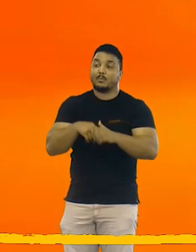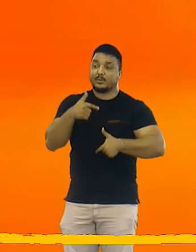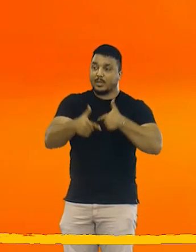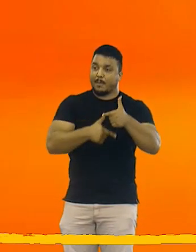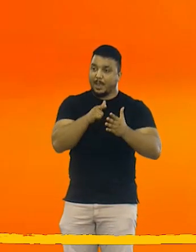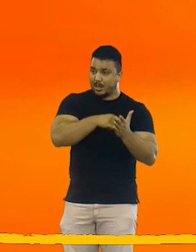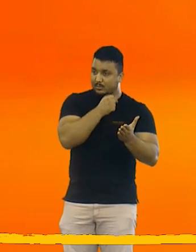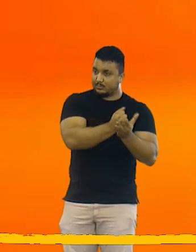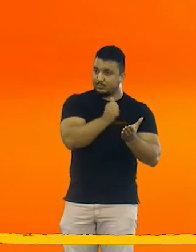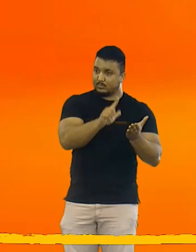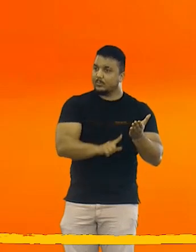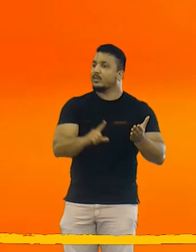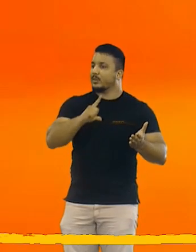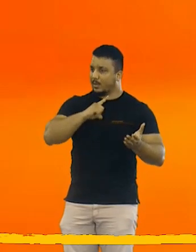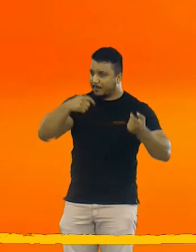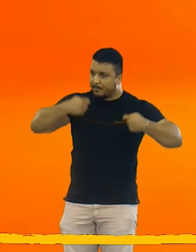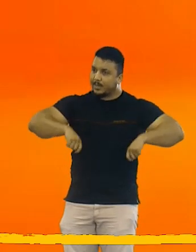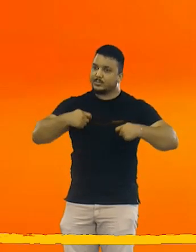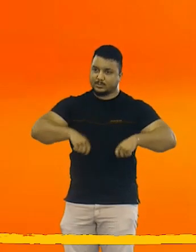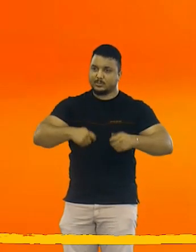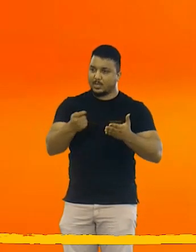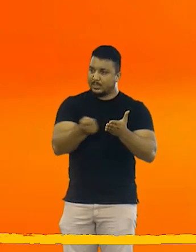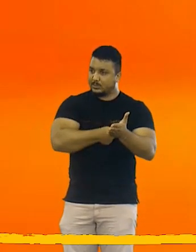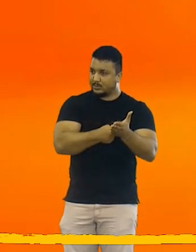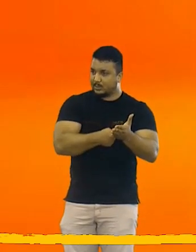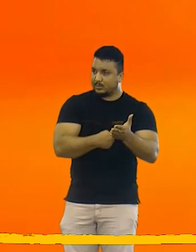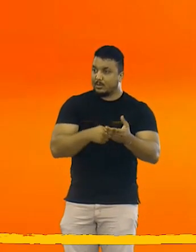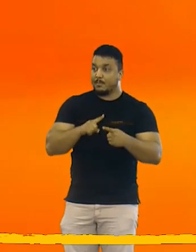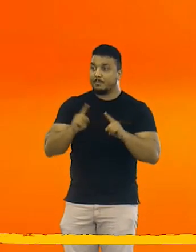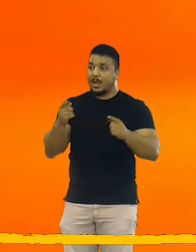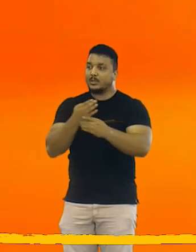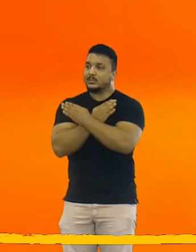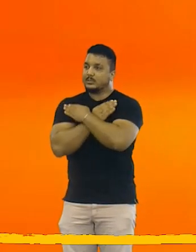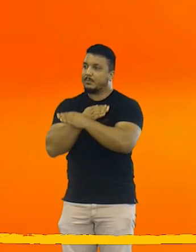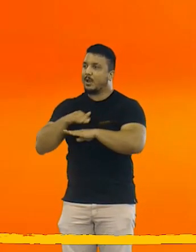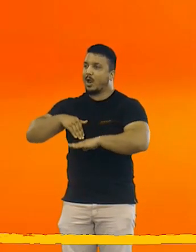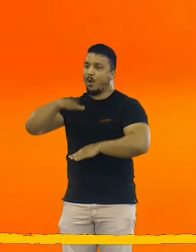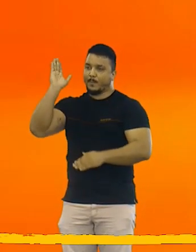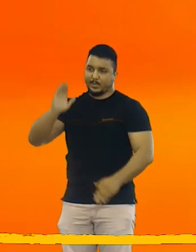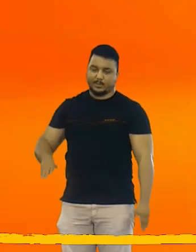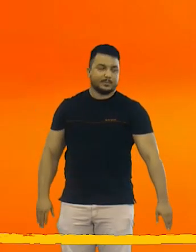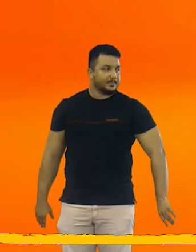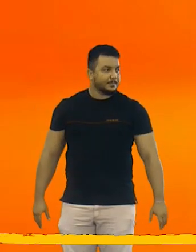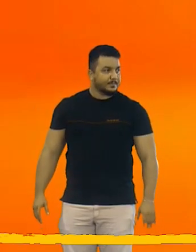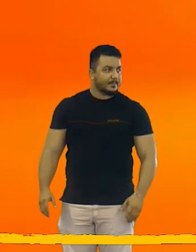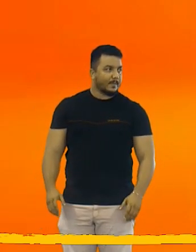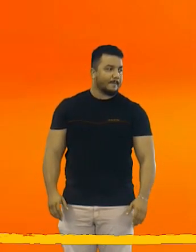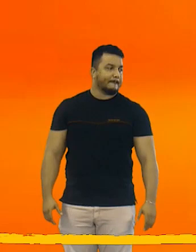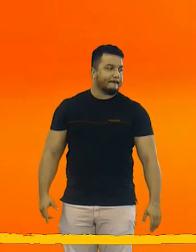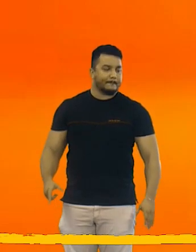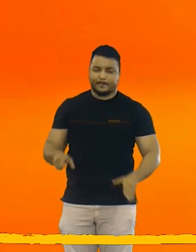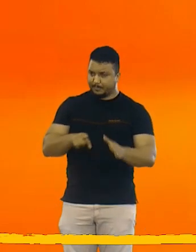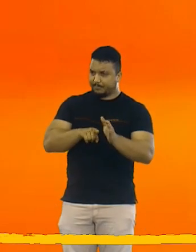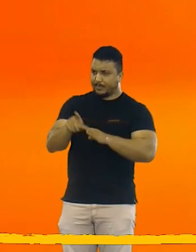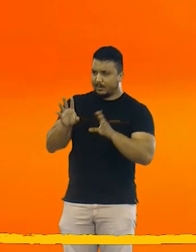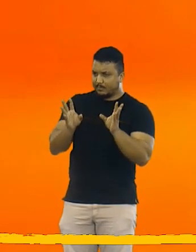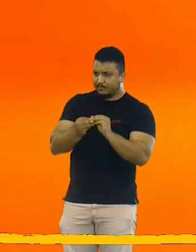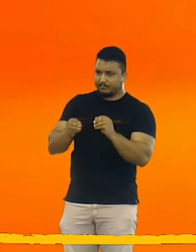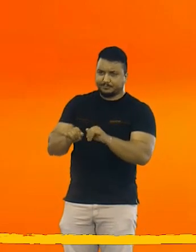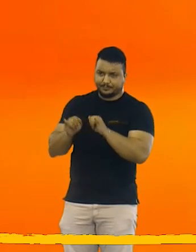Eu tenho que ter carteira de trabalho assinado, mas eu aumento o desemprego também estrutural. Deixa eu perguntar uma besteira para